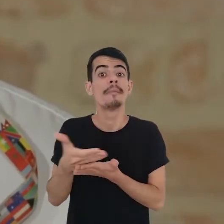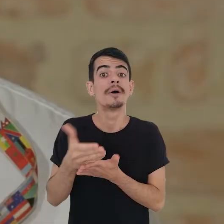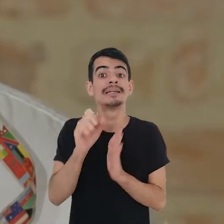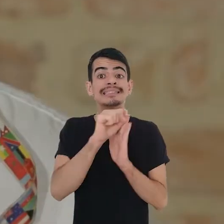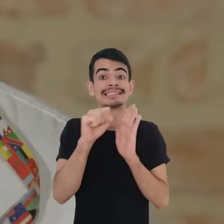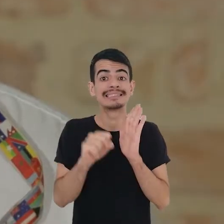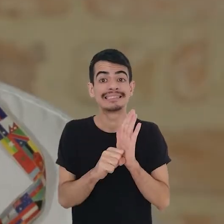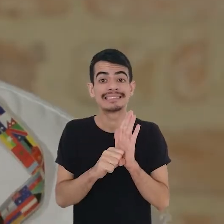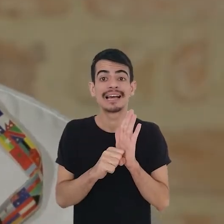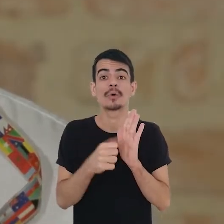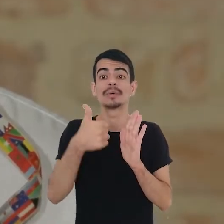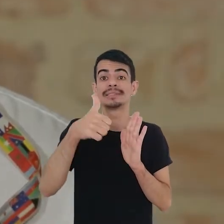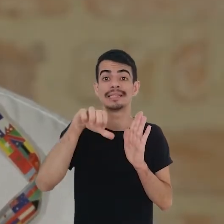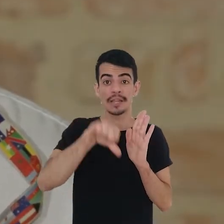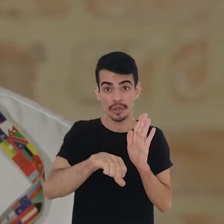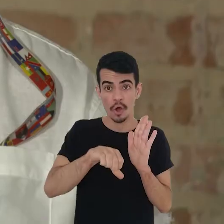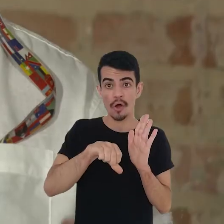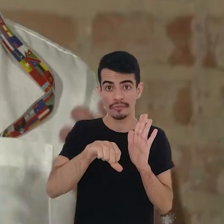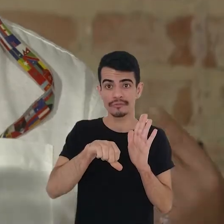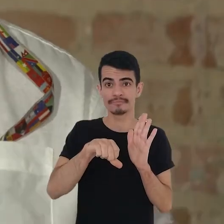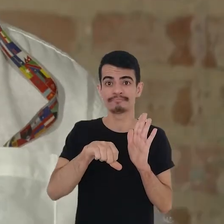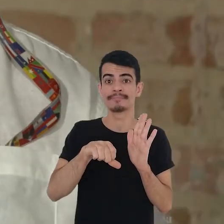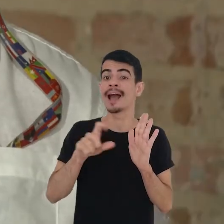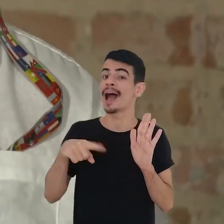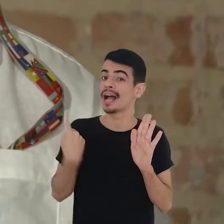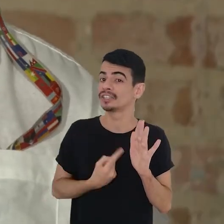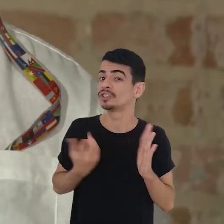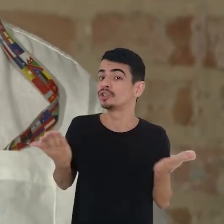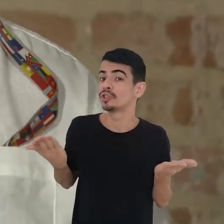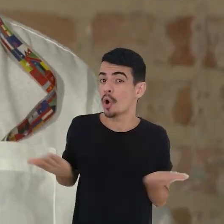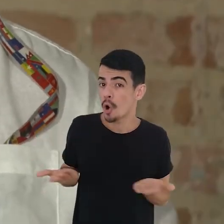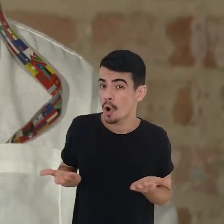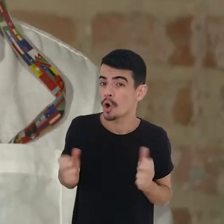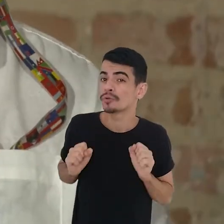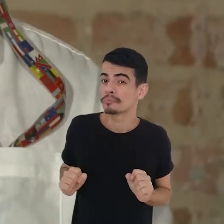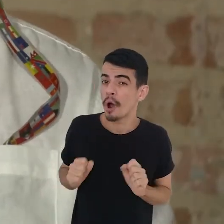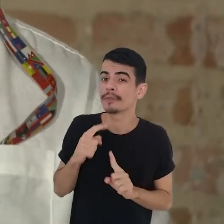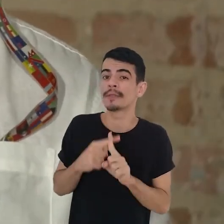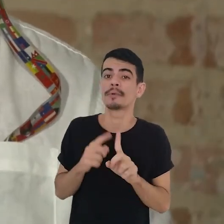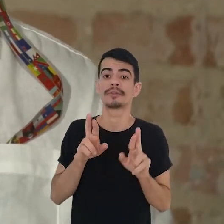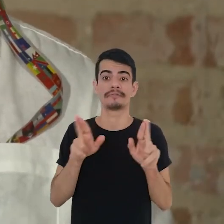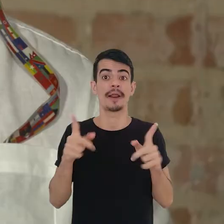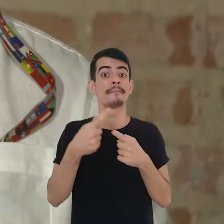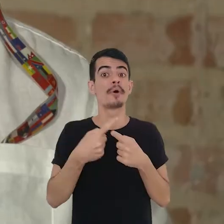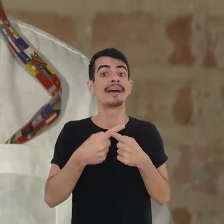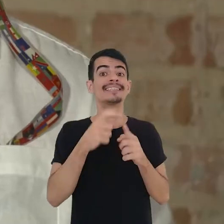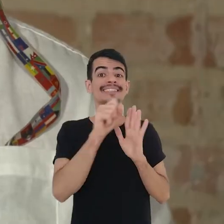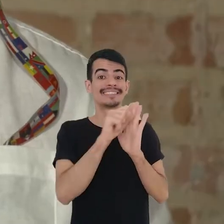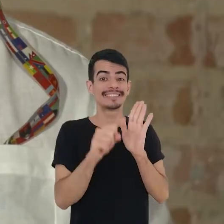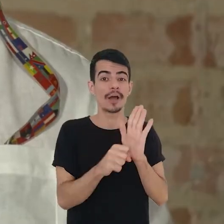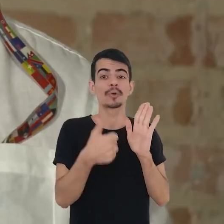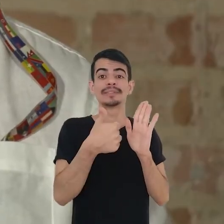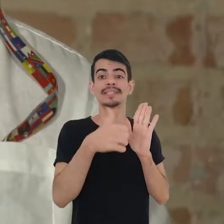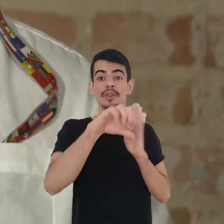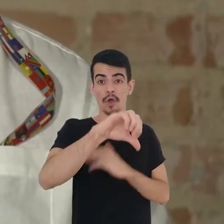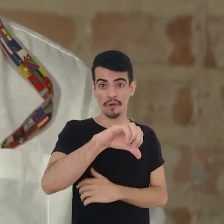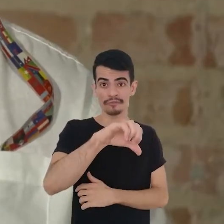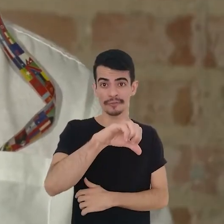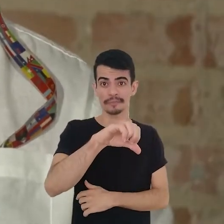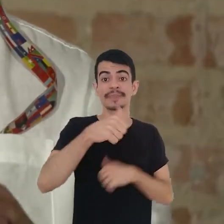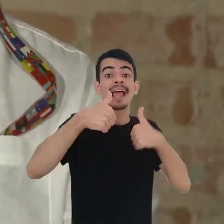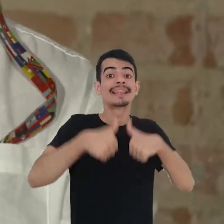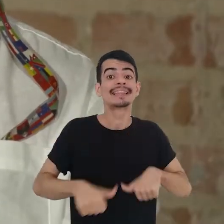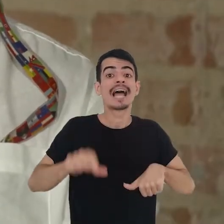gente teria uma curva de temperatura diferente, porque no século XIX os outros condicionantes